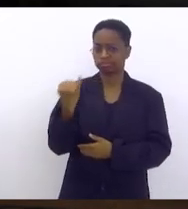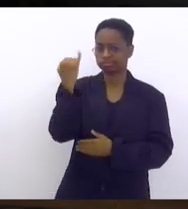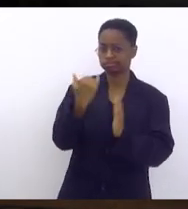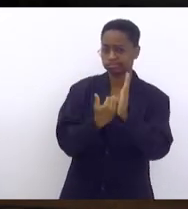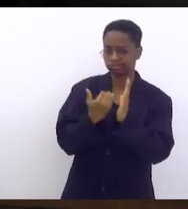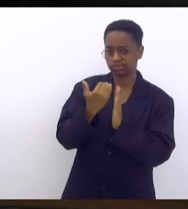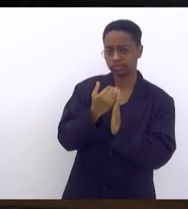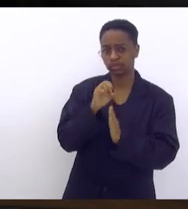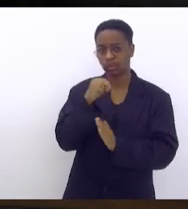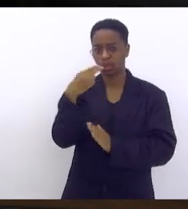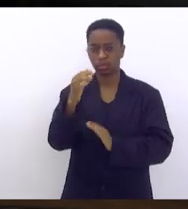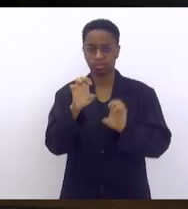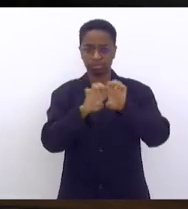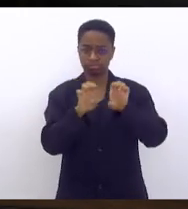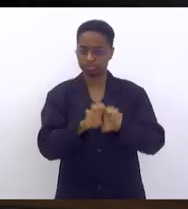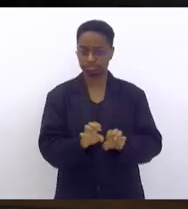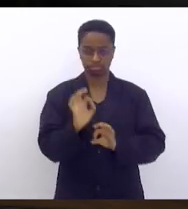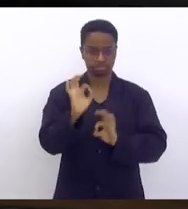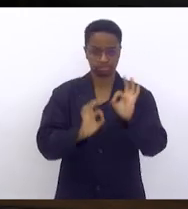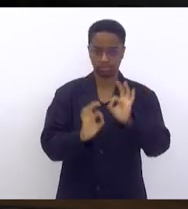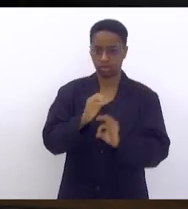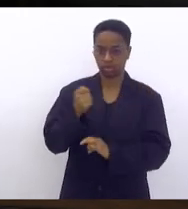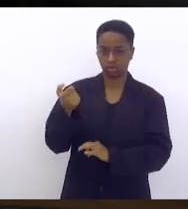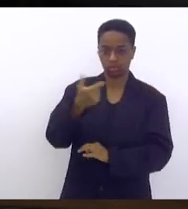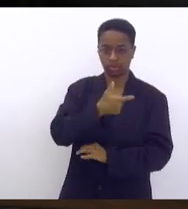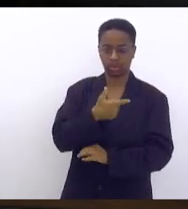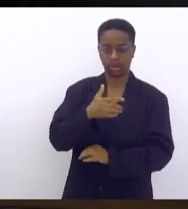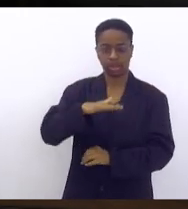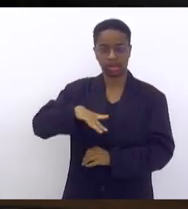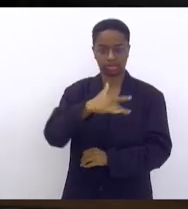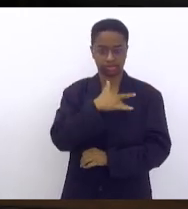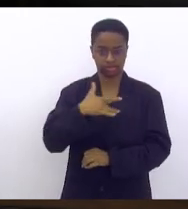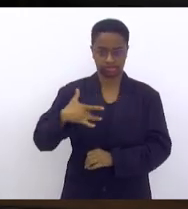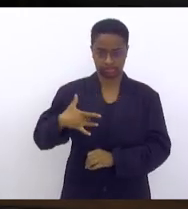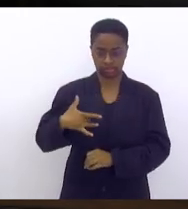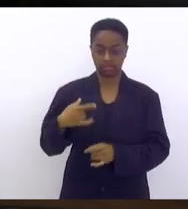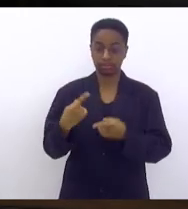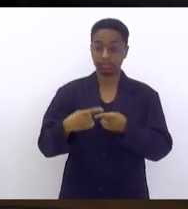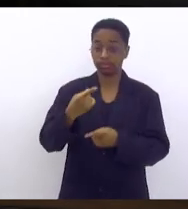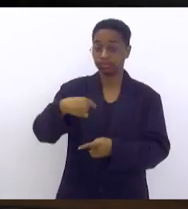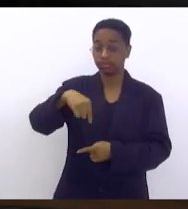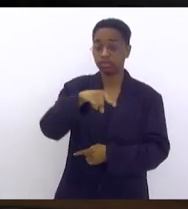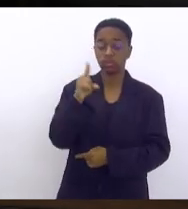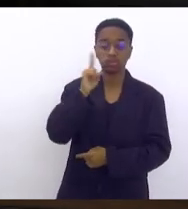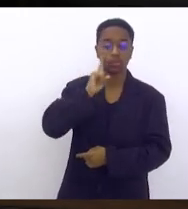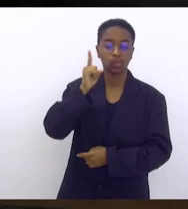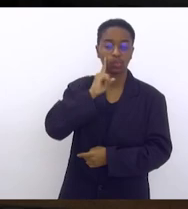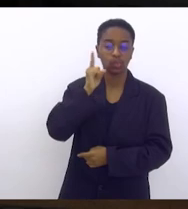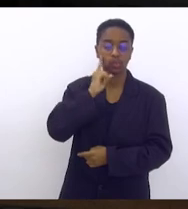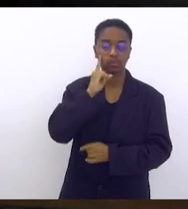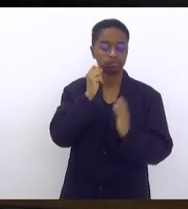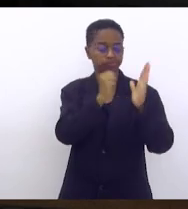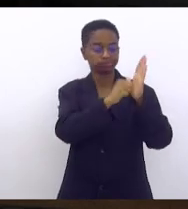mais estruturante que a política de saúde da família, dos senhores que estão todo dia batendo na porta das